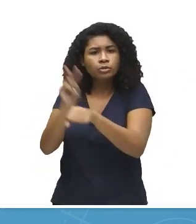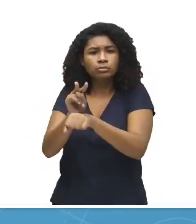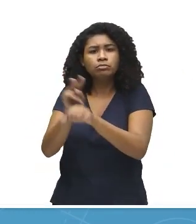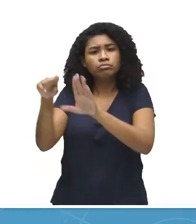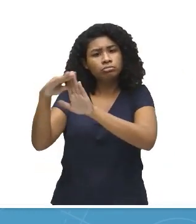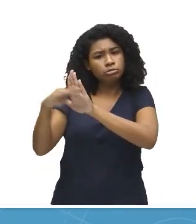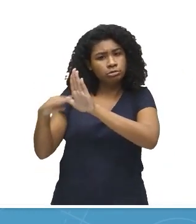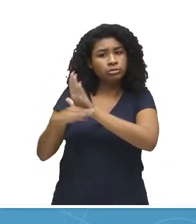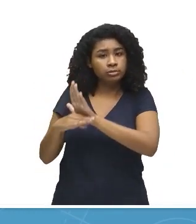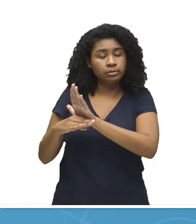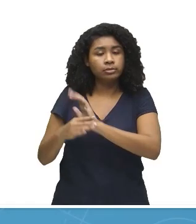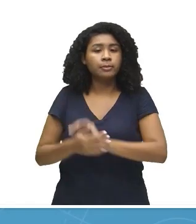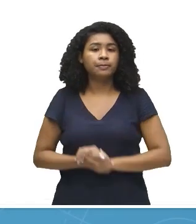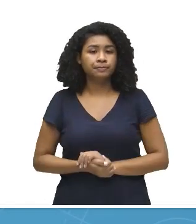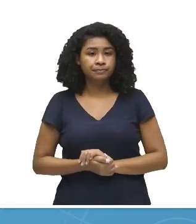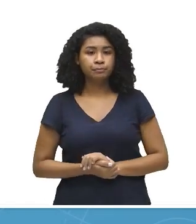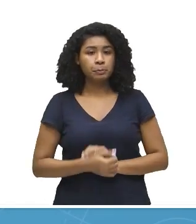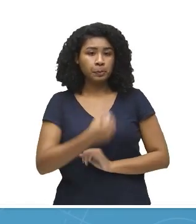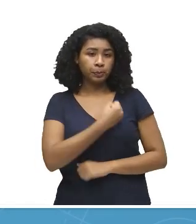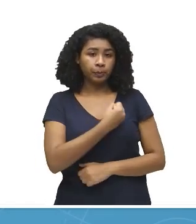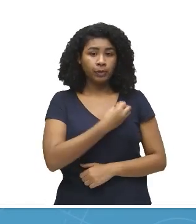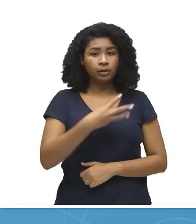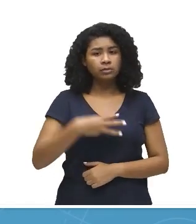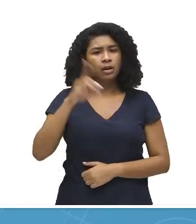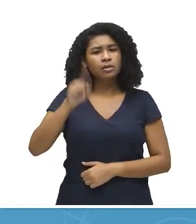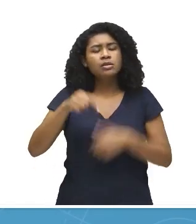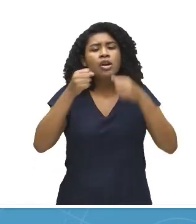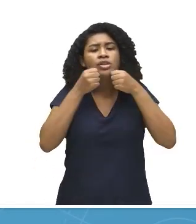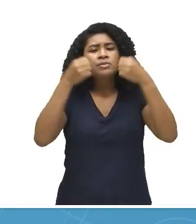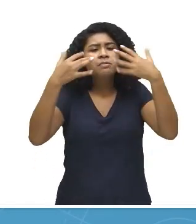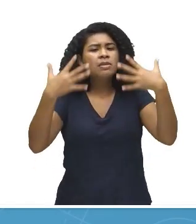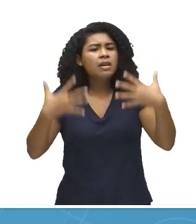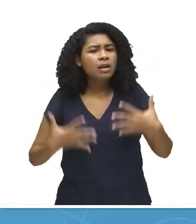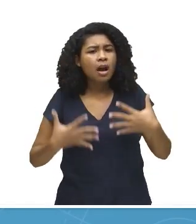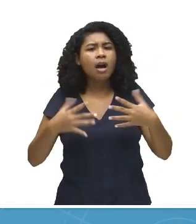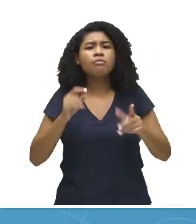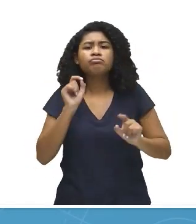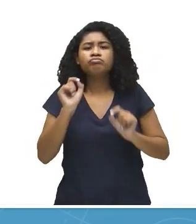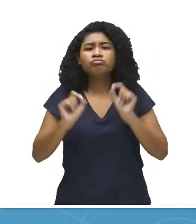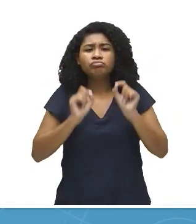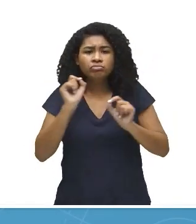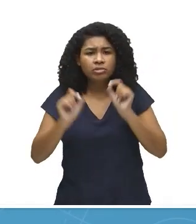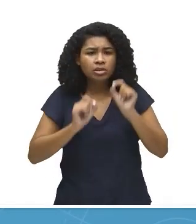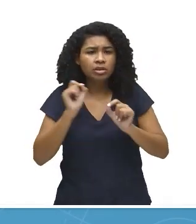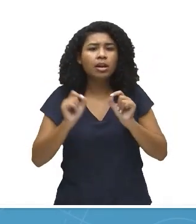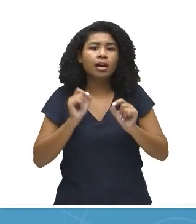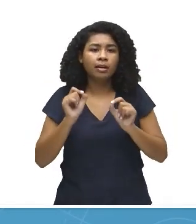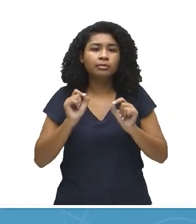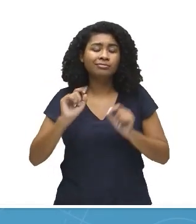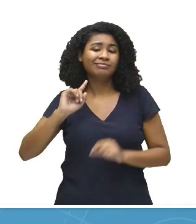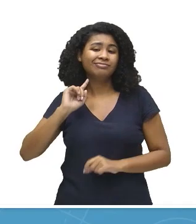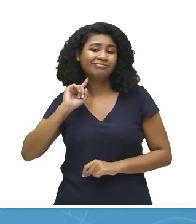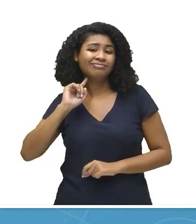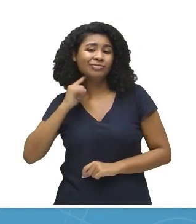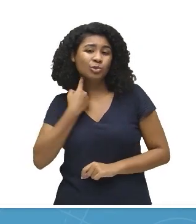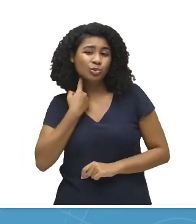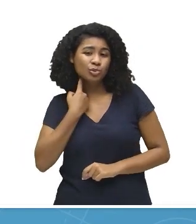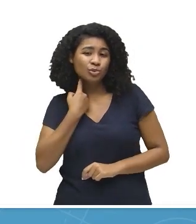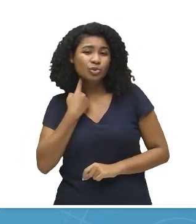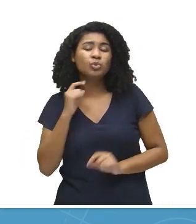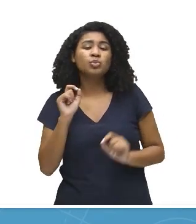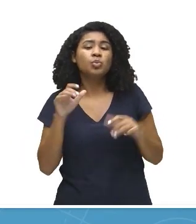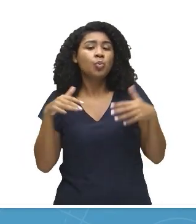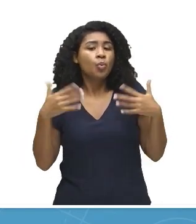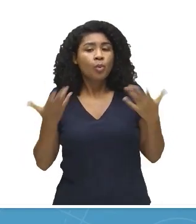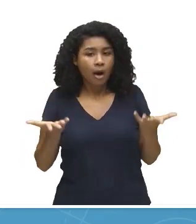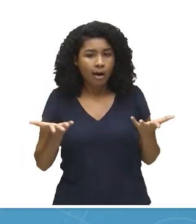pouco do que você considera, né, dos agentes que poluem aí o meio ambiente. Então, vamos